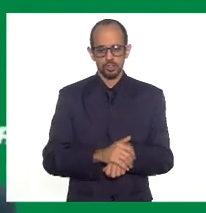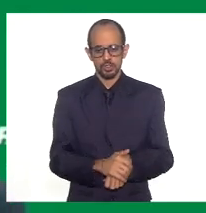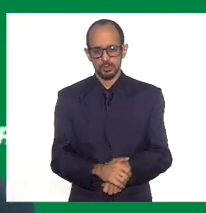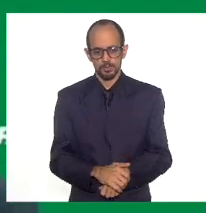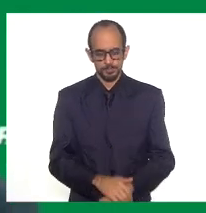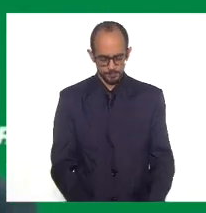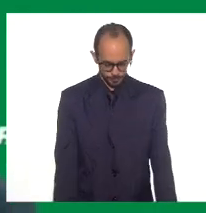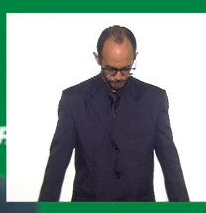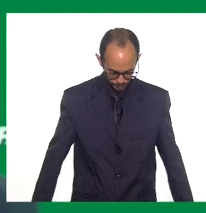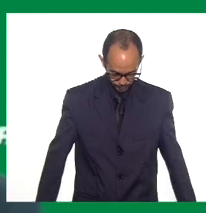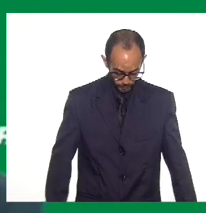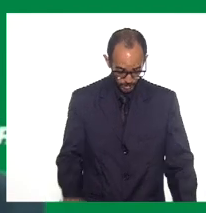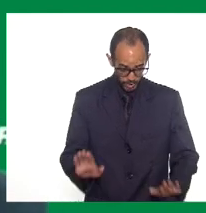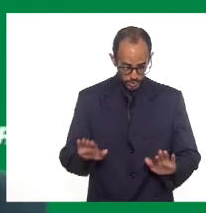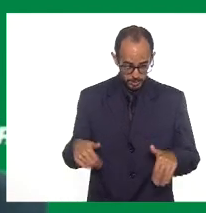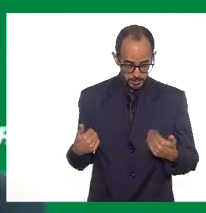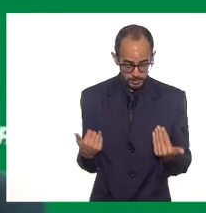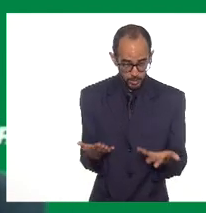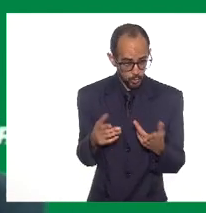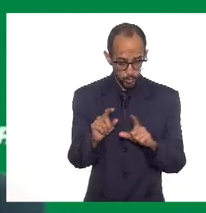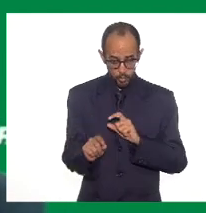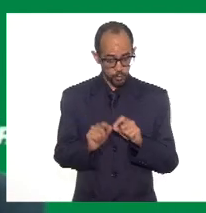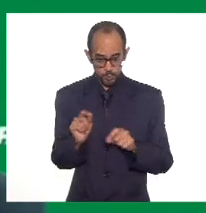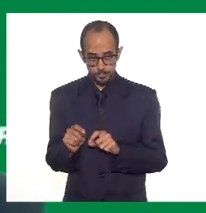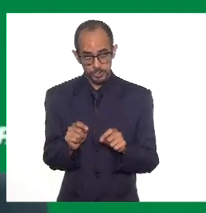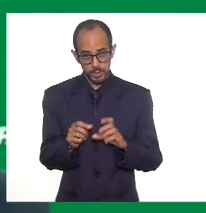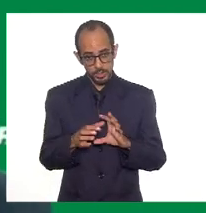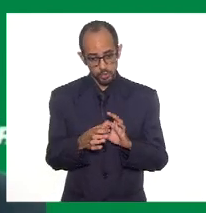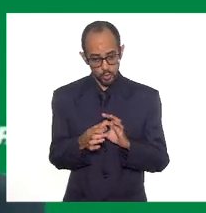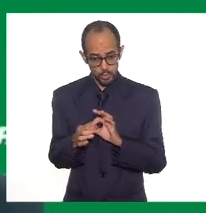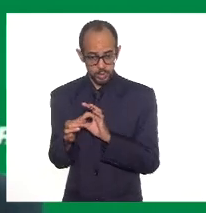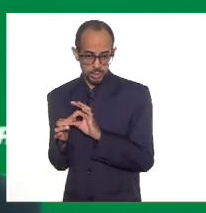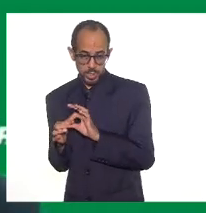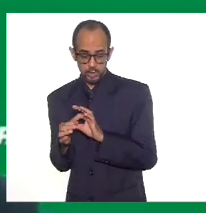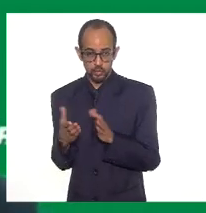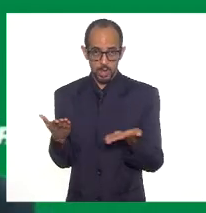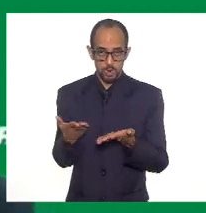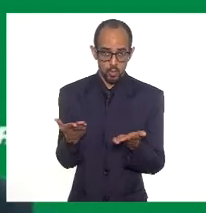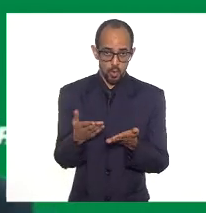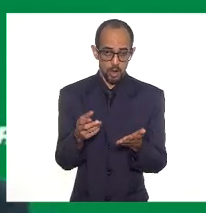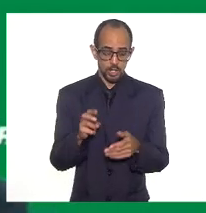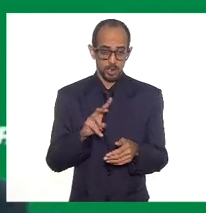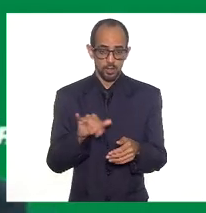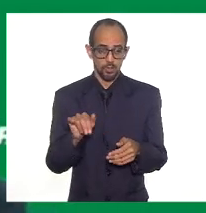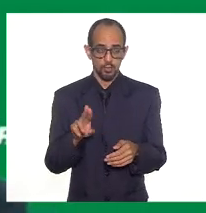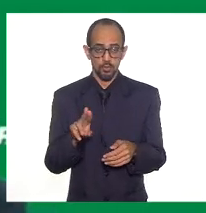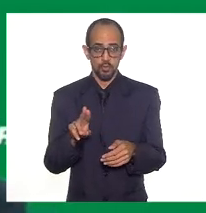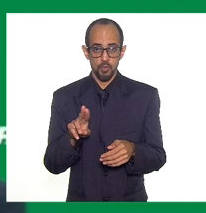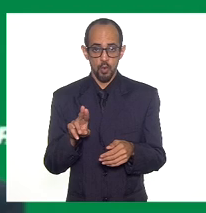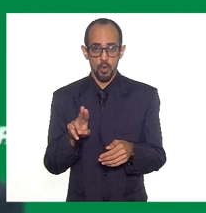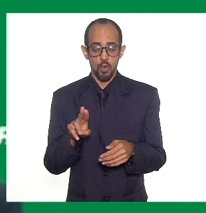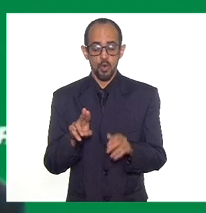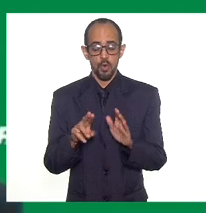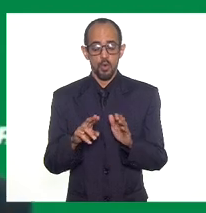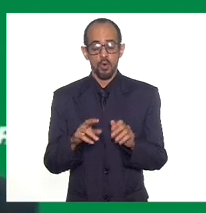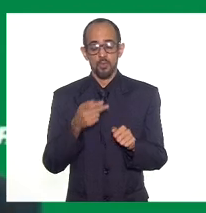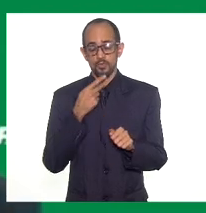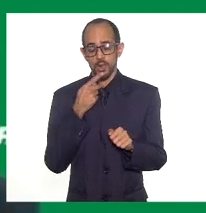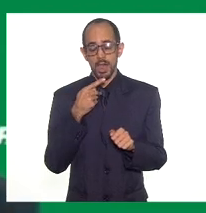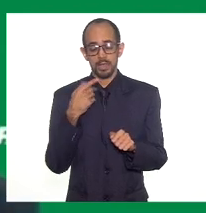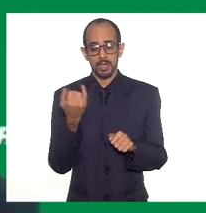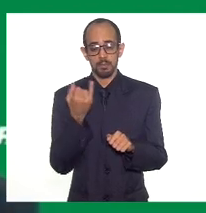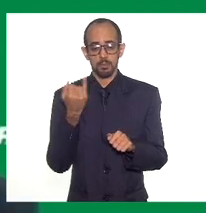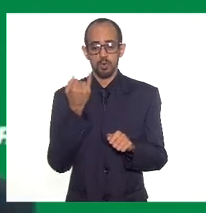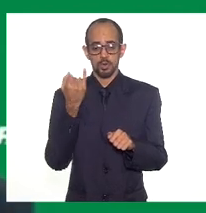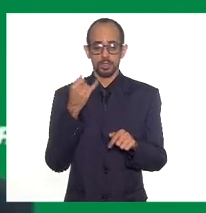21-25. Então, nesse contexto, senhores, que eu vou aqui passar rapidamente por alguns pontos da importância,